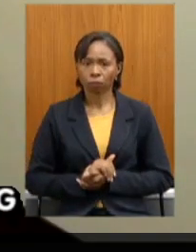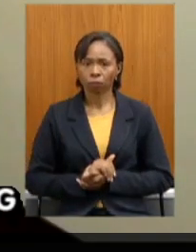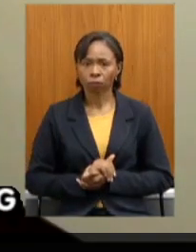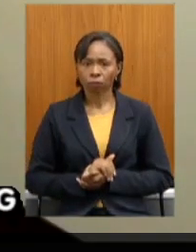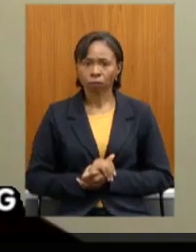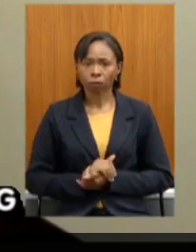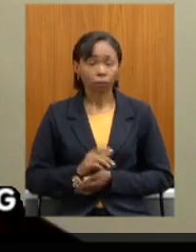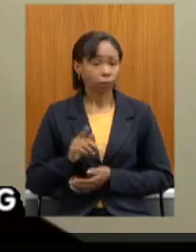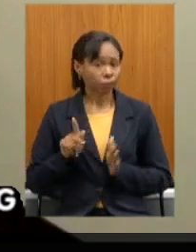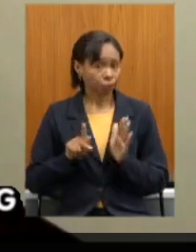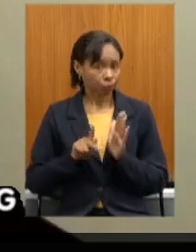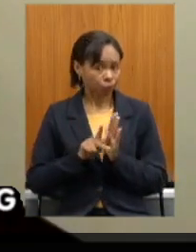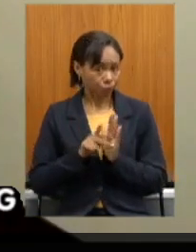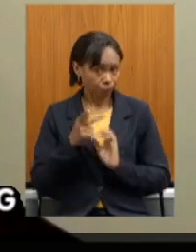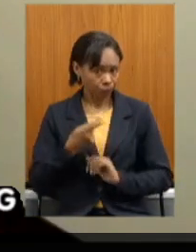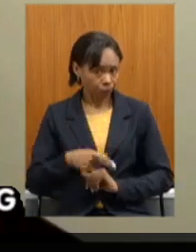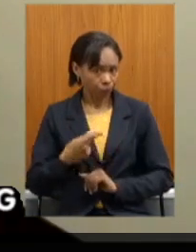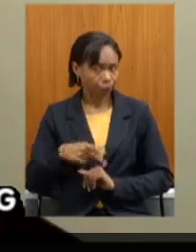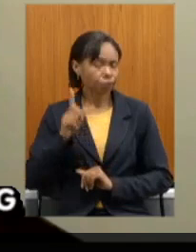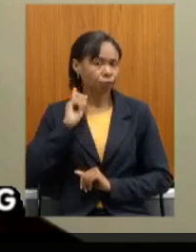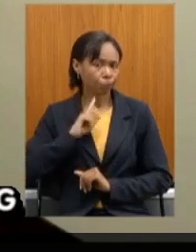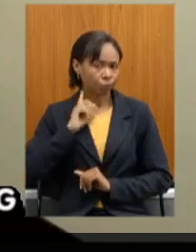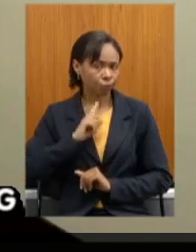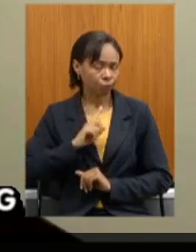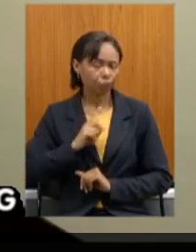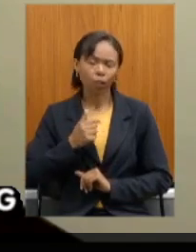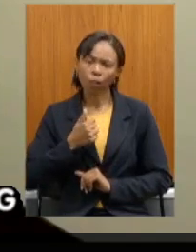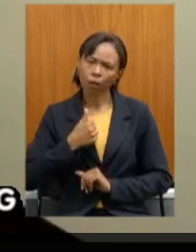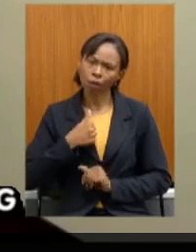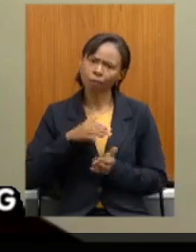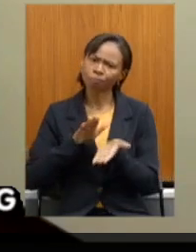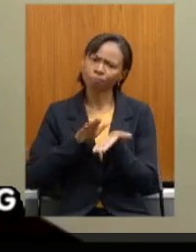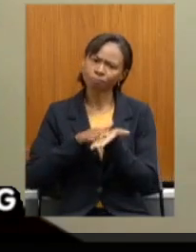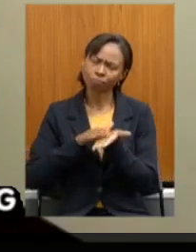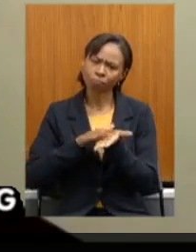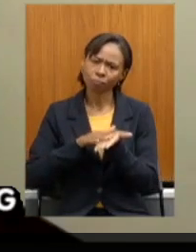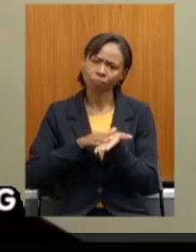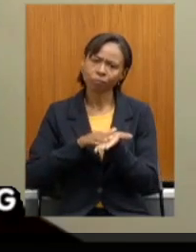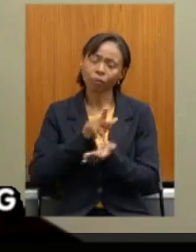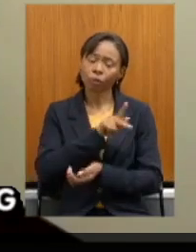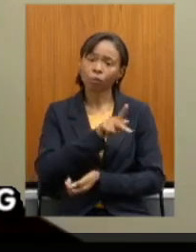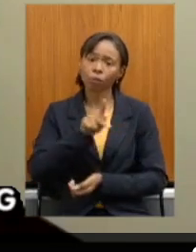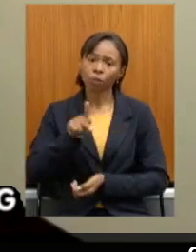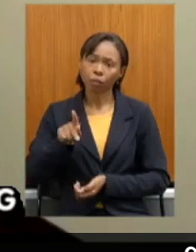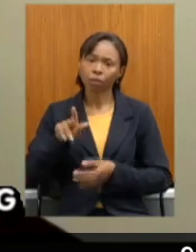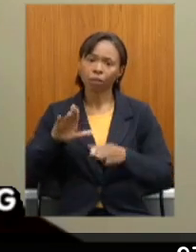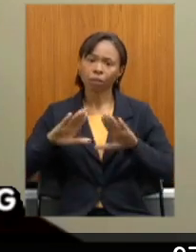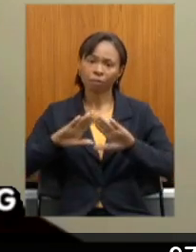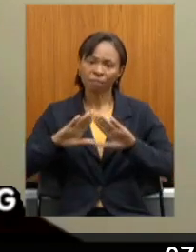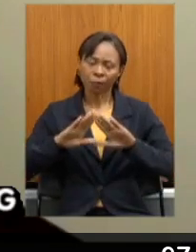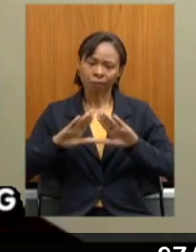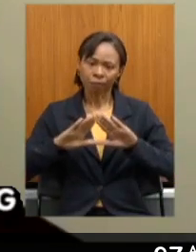de Minas Gerais, parabenizo o presidente desta casa